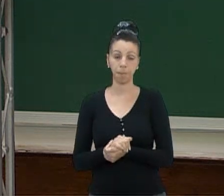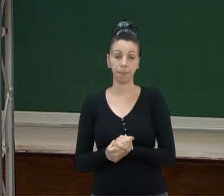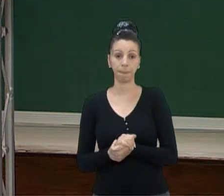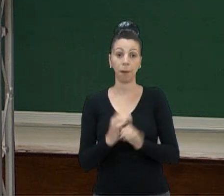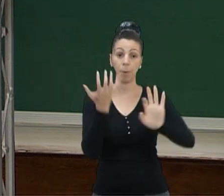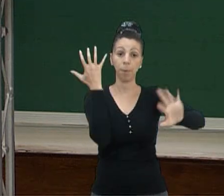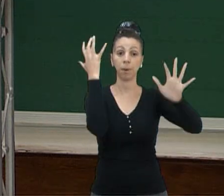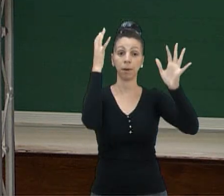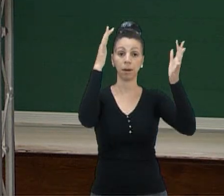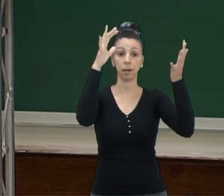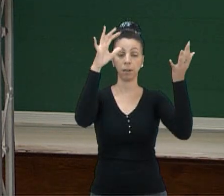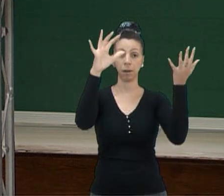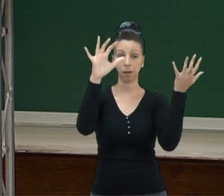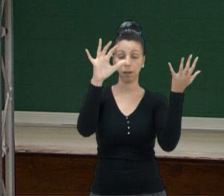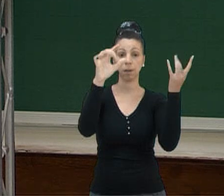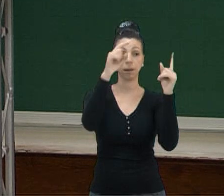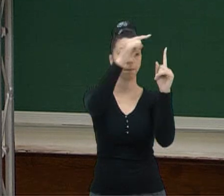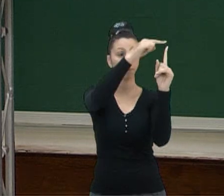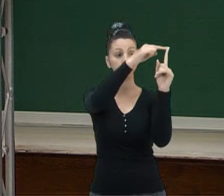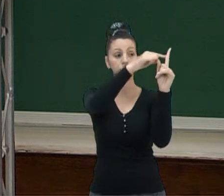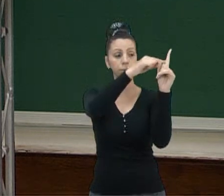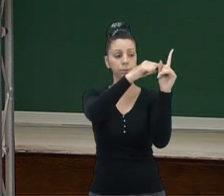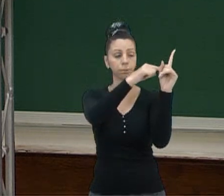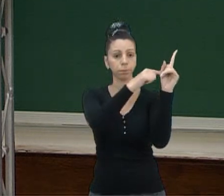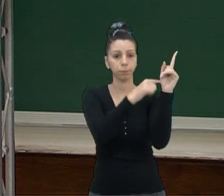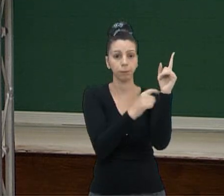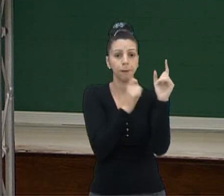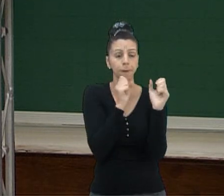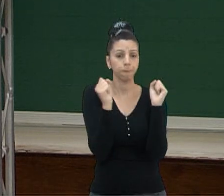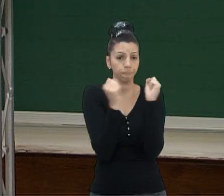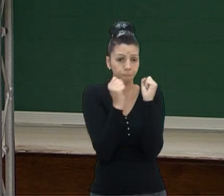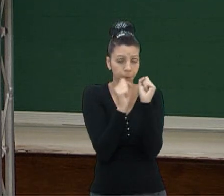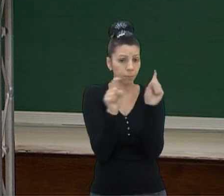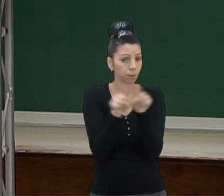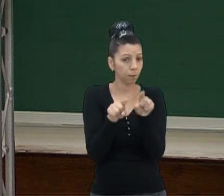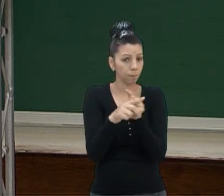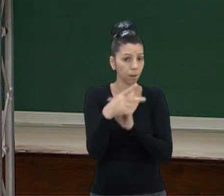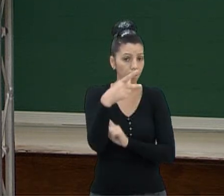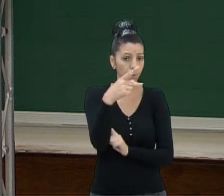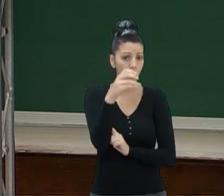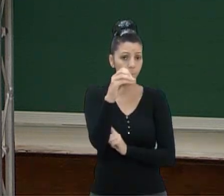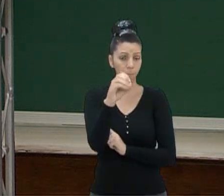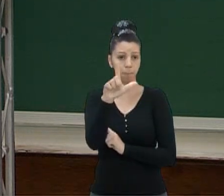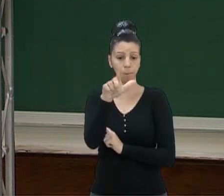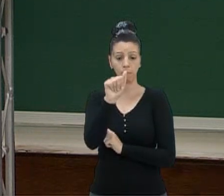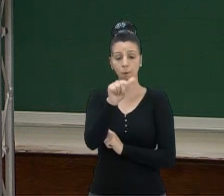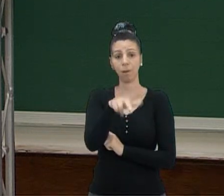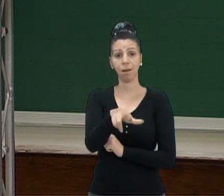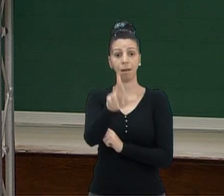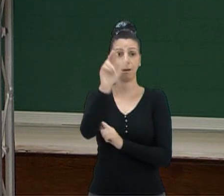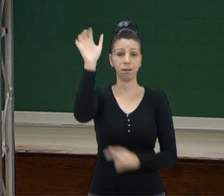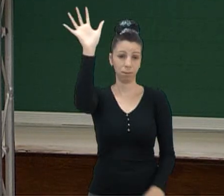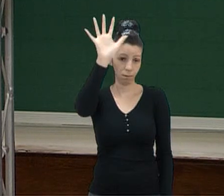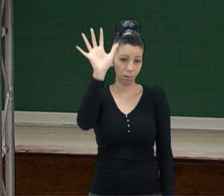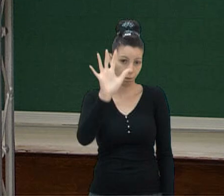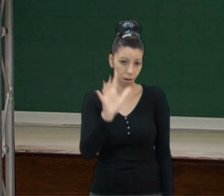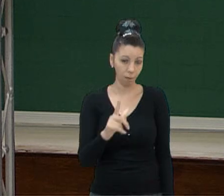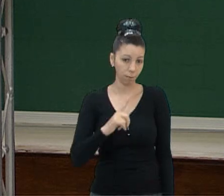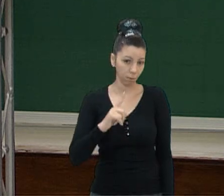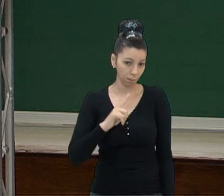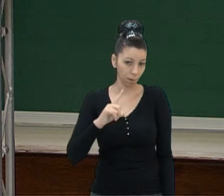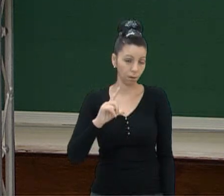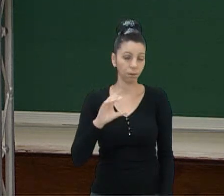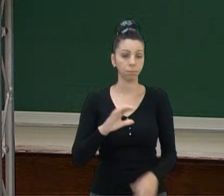porque passou dos 66 graus ali, a gente já está na região polar. Então,